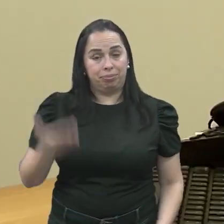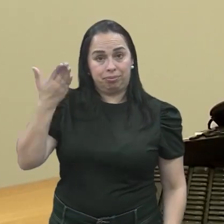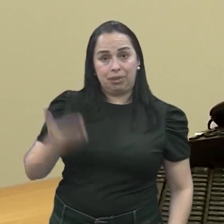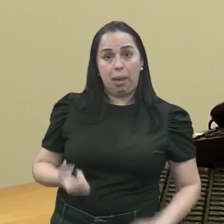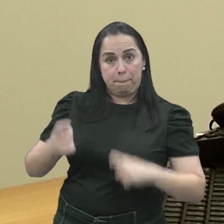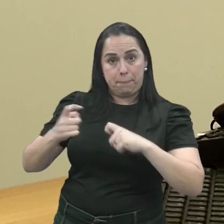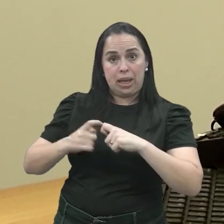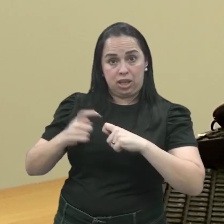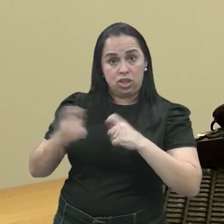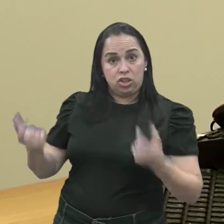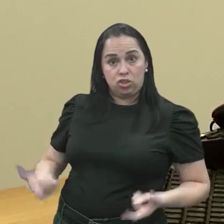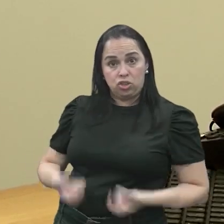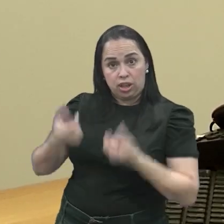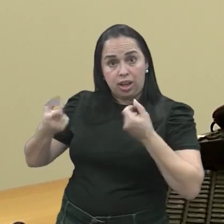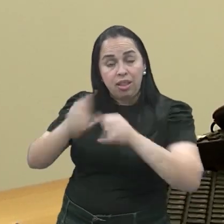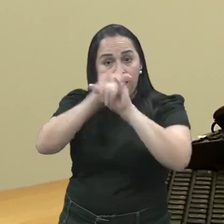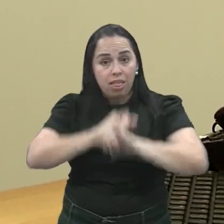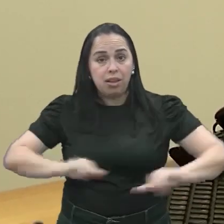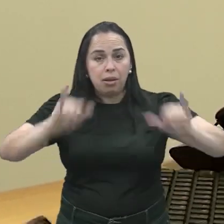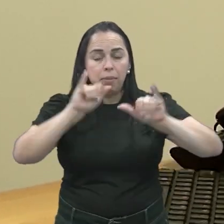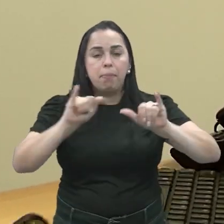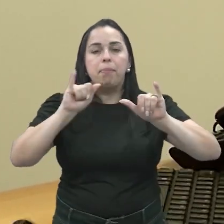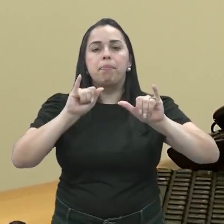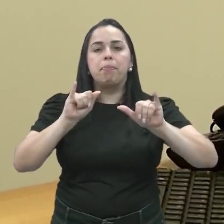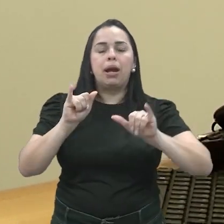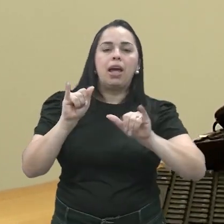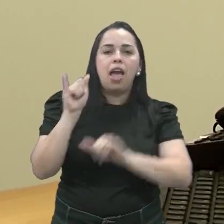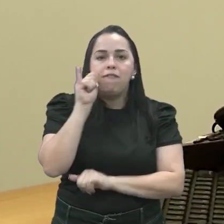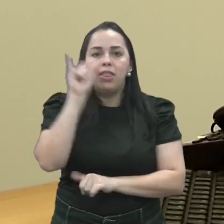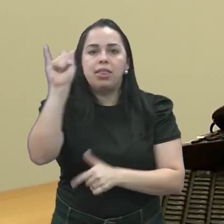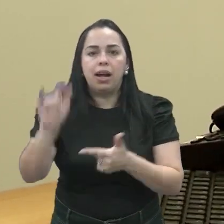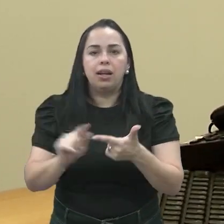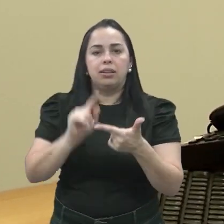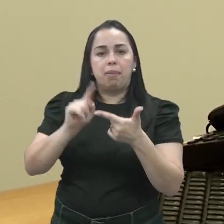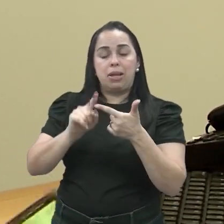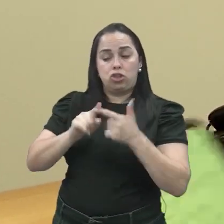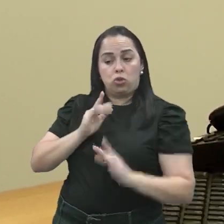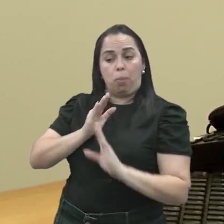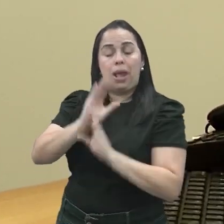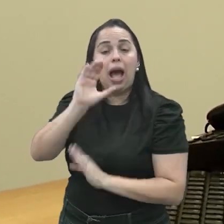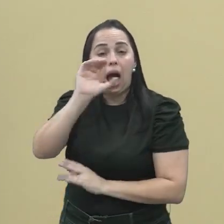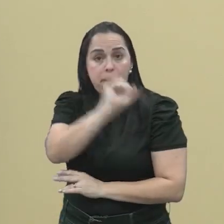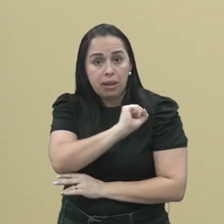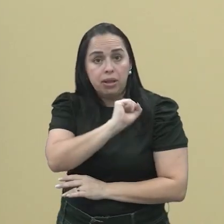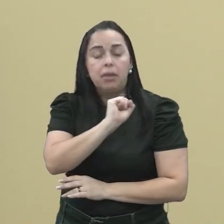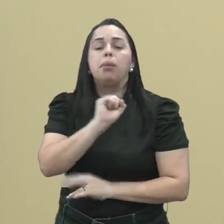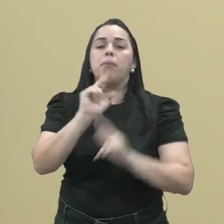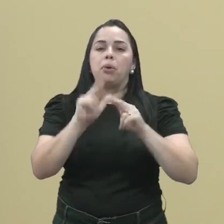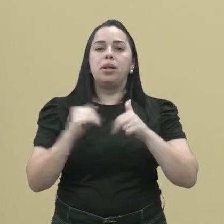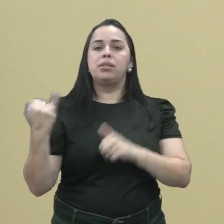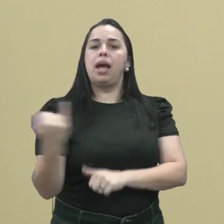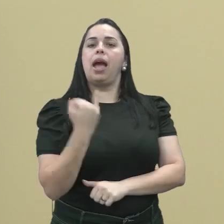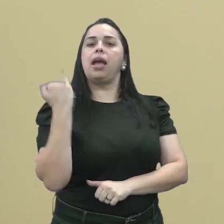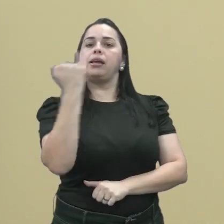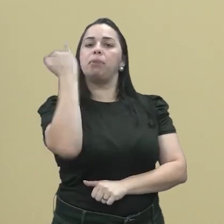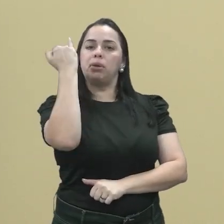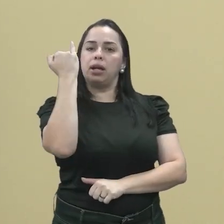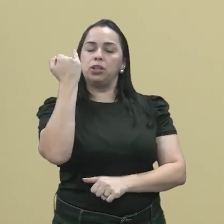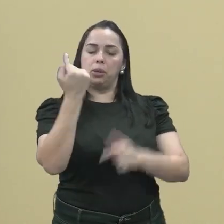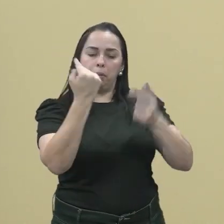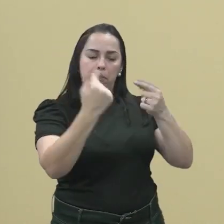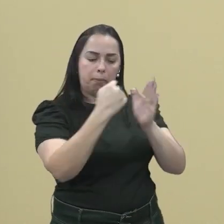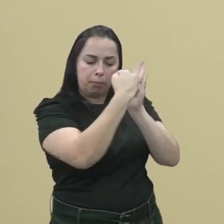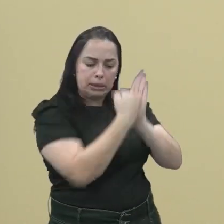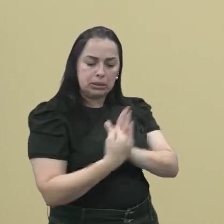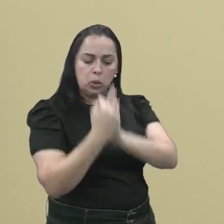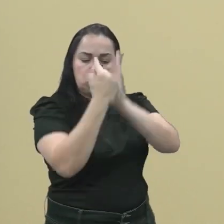alta. A oncologista faz um alerta. Para ampliar a prevenção e o diagnóstico precoce, é fundamental estar em dia com